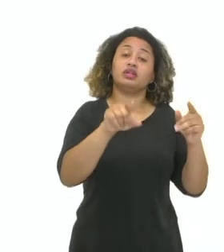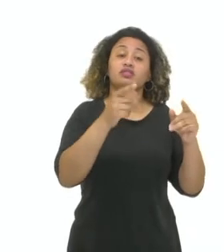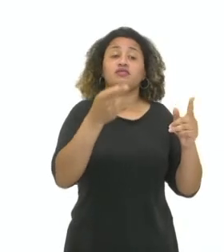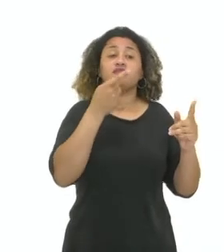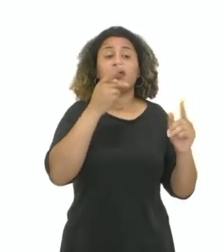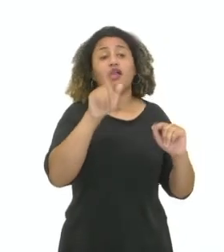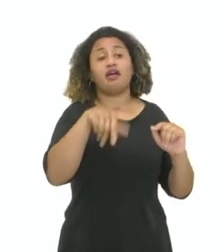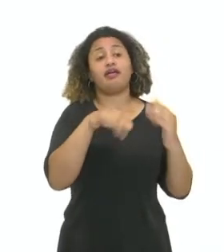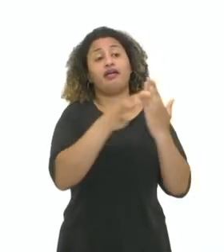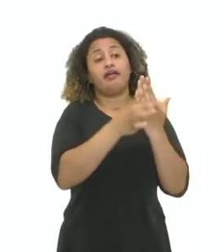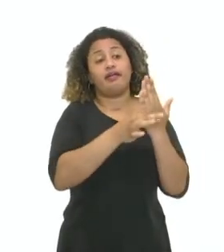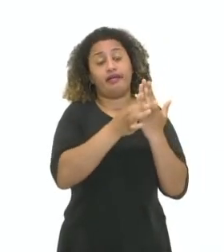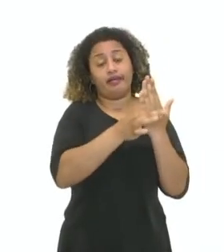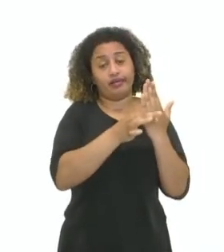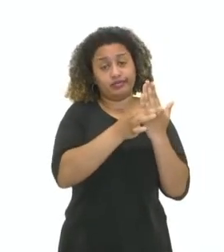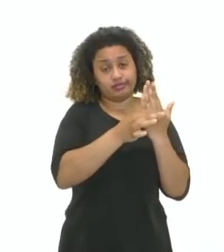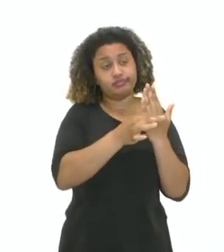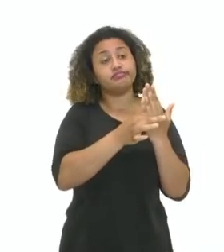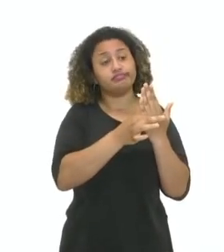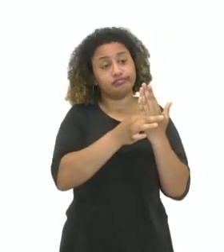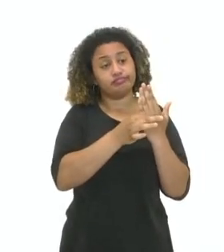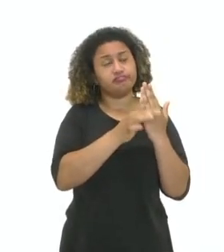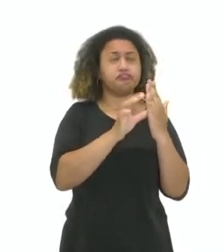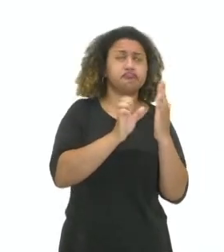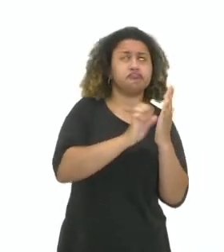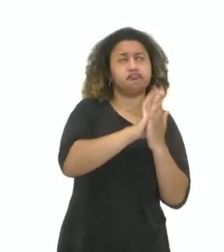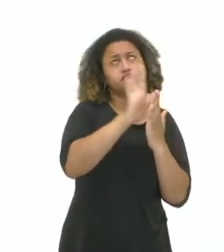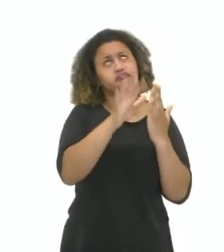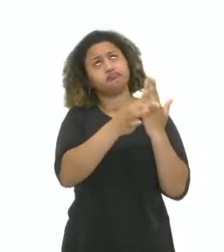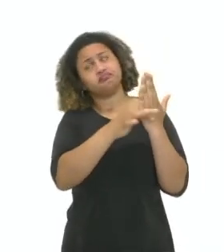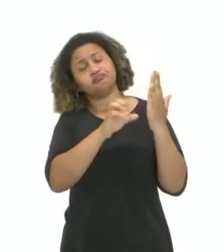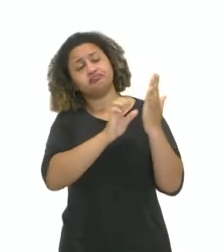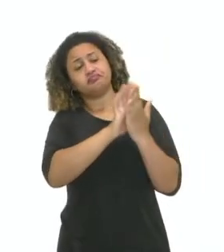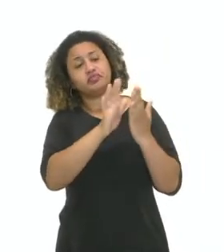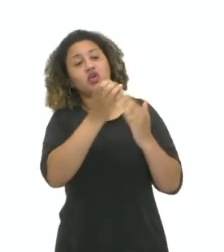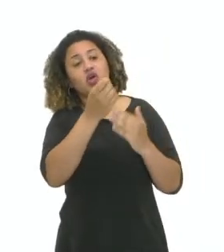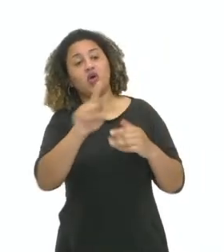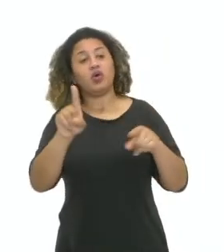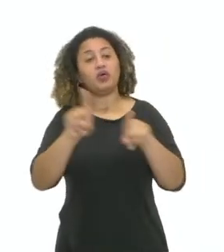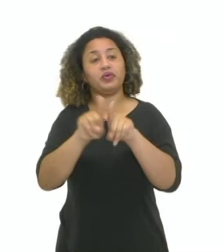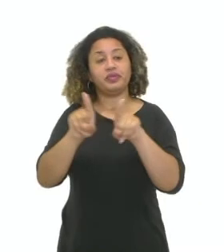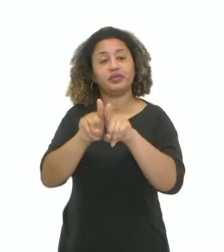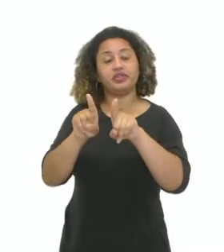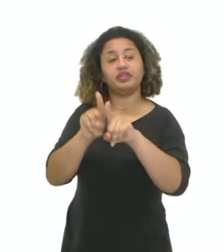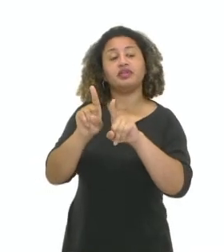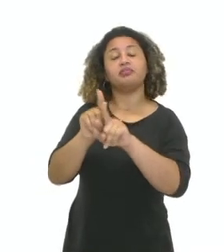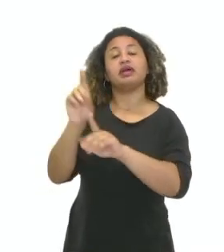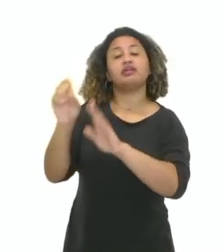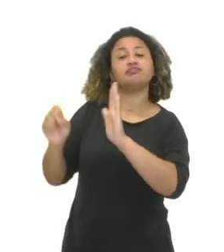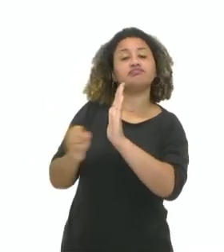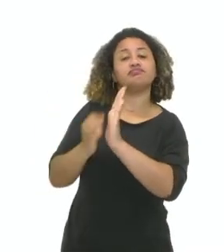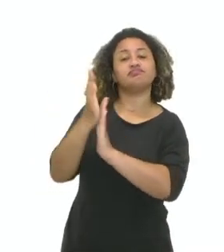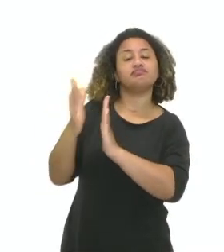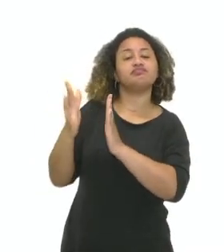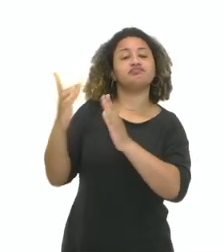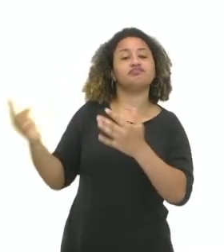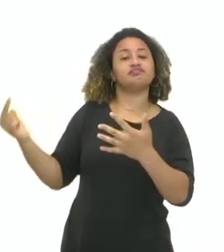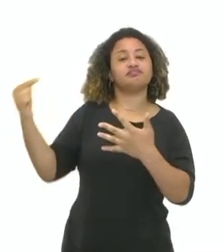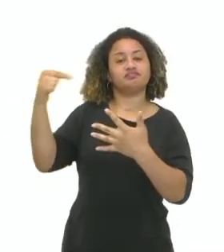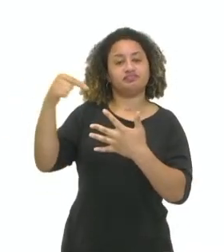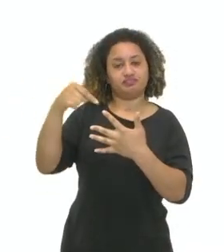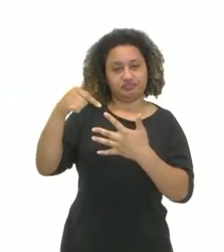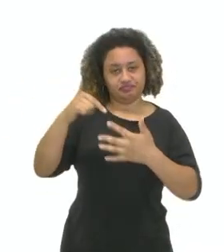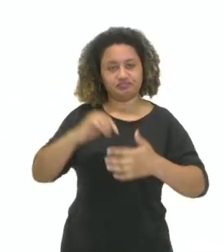é considerada uma obra do realismo impressionista. Ou ainda uma outra vertente,